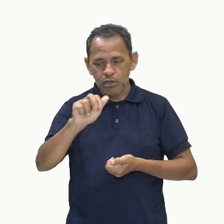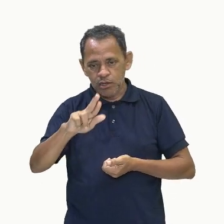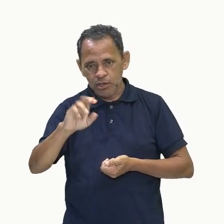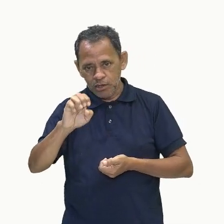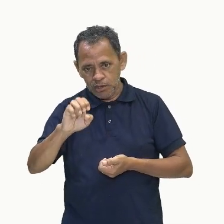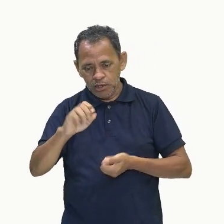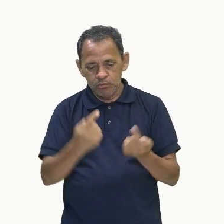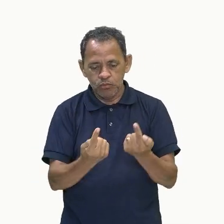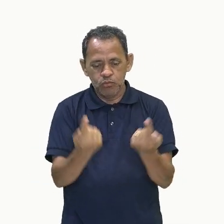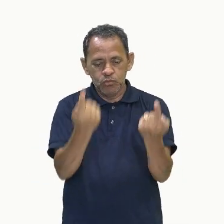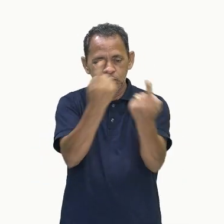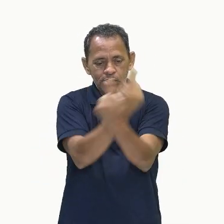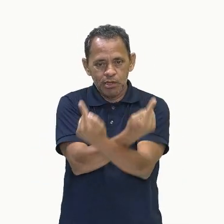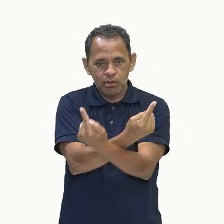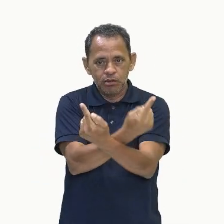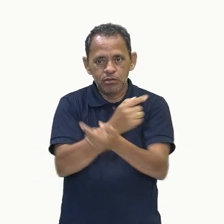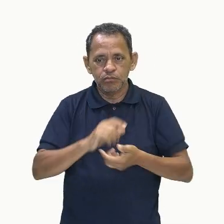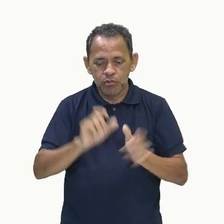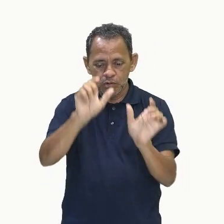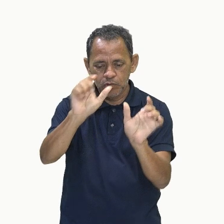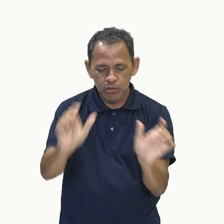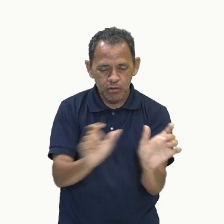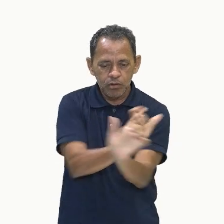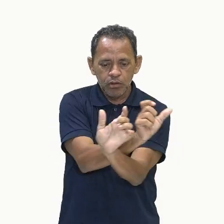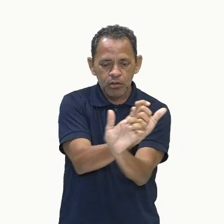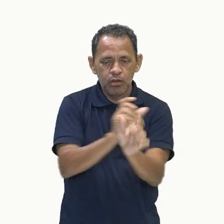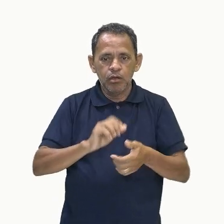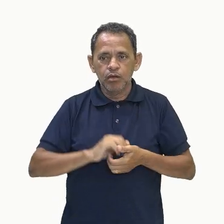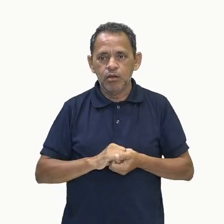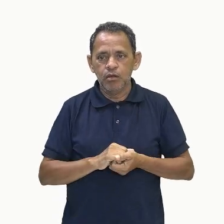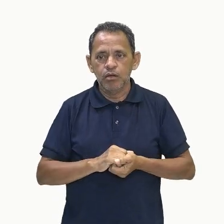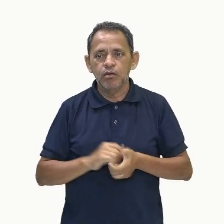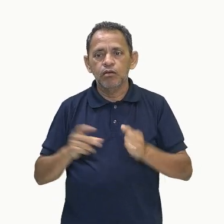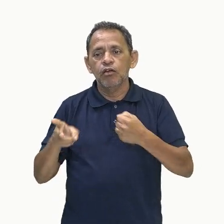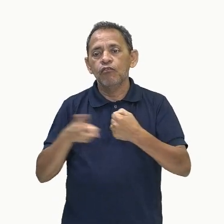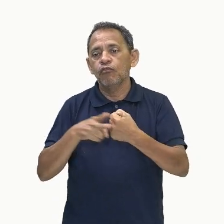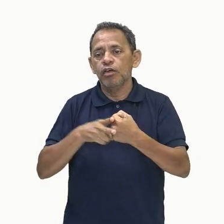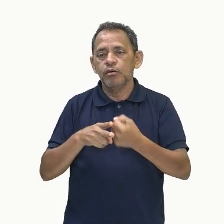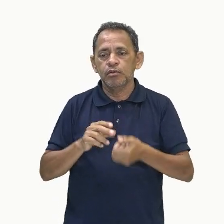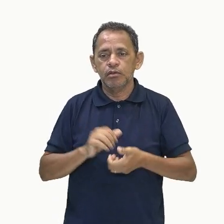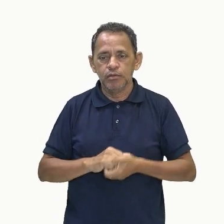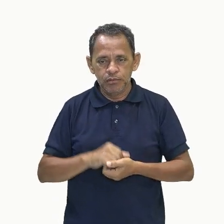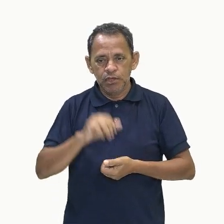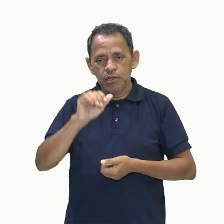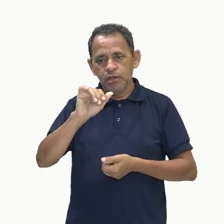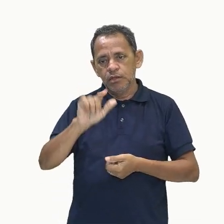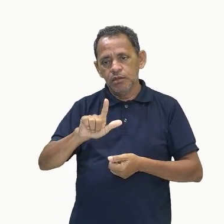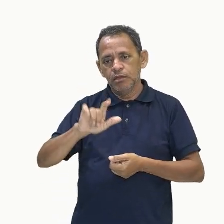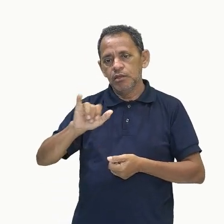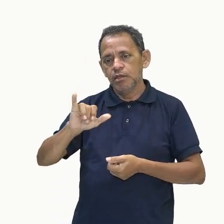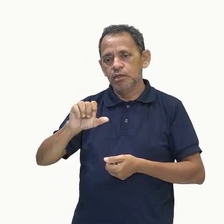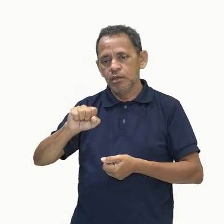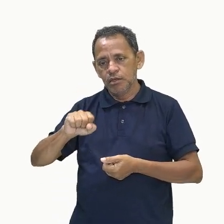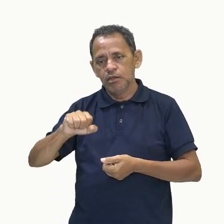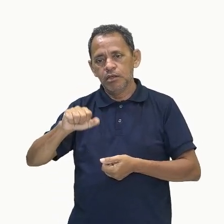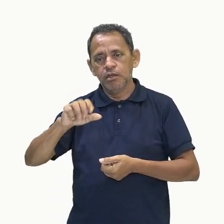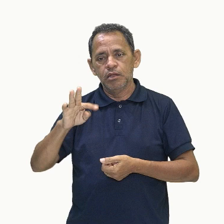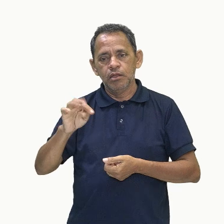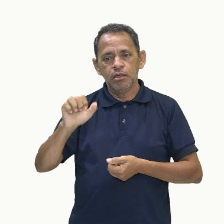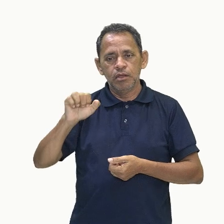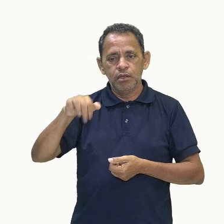ela perguntou, are you listening to music? Aqui eu tenho o verbo listen, ok? Que é